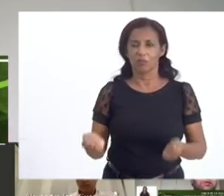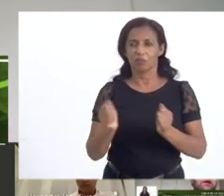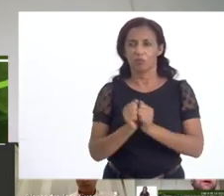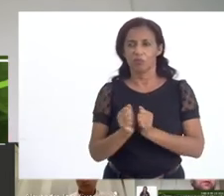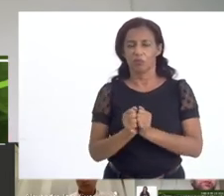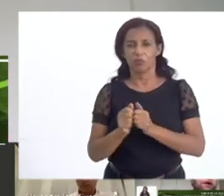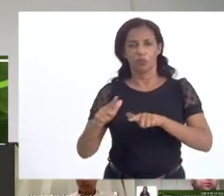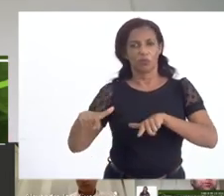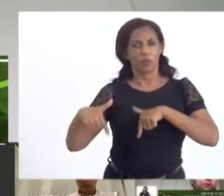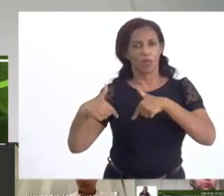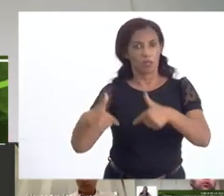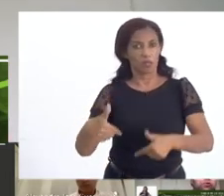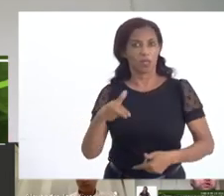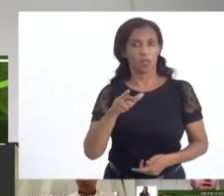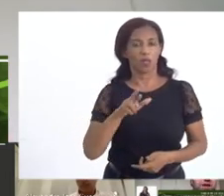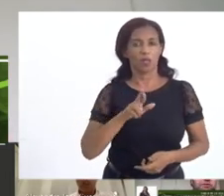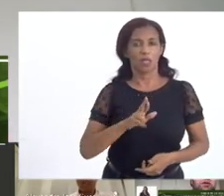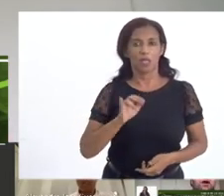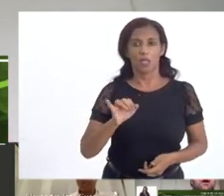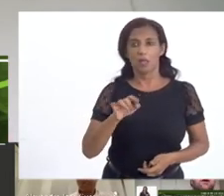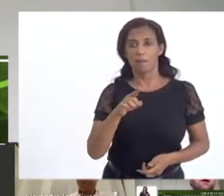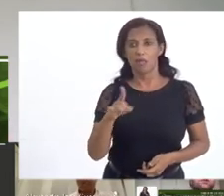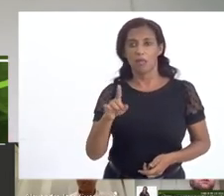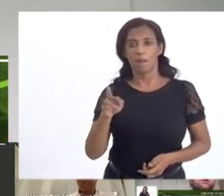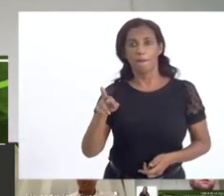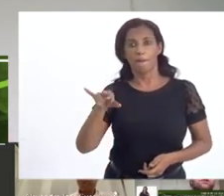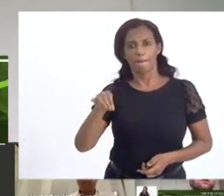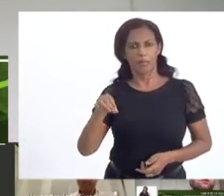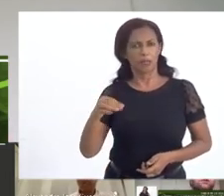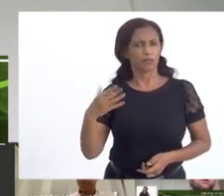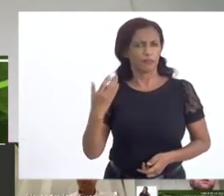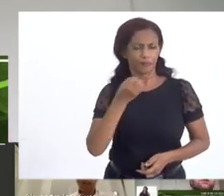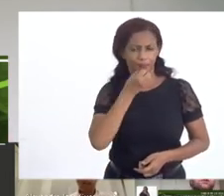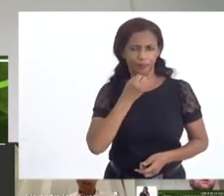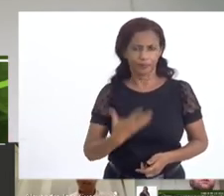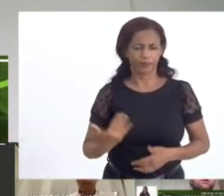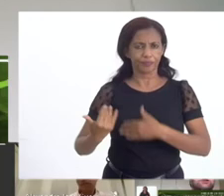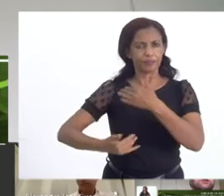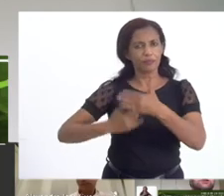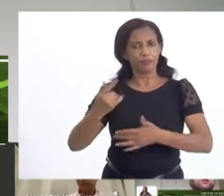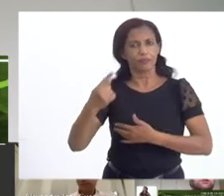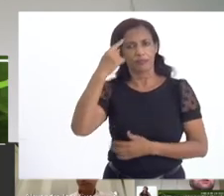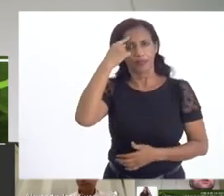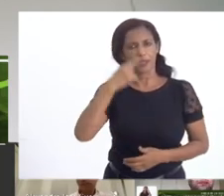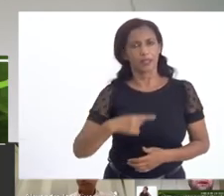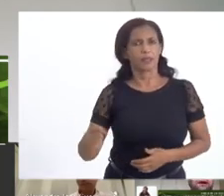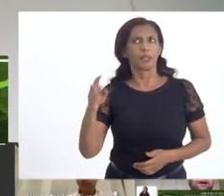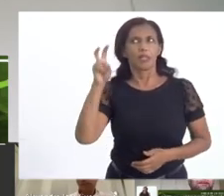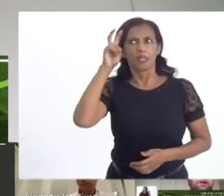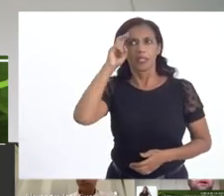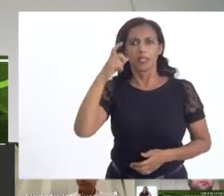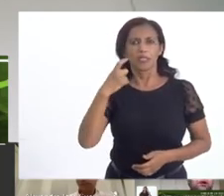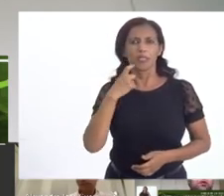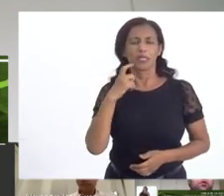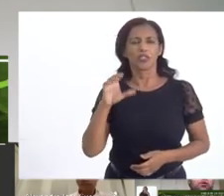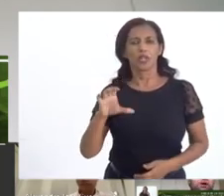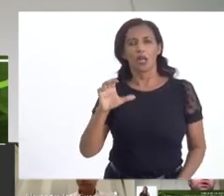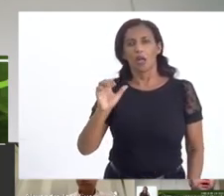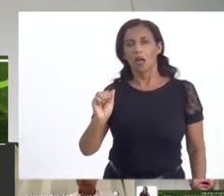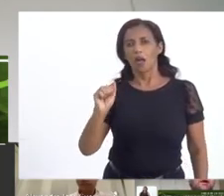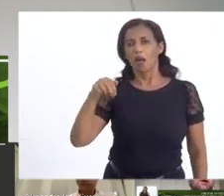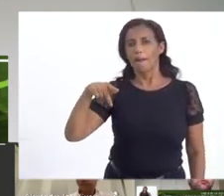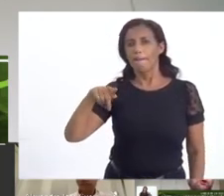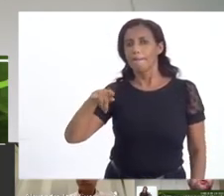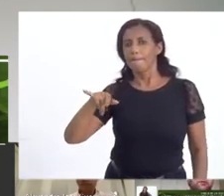Tivemos uma ação em Ribeirão Preto com muito sucesso. A gente vai agora, avança para essa semana, quinta e sexta-feira, para Campinas e Belo